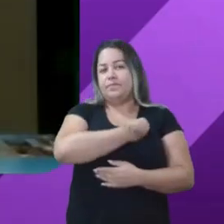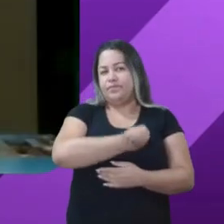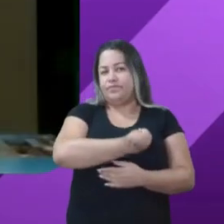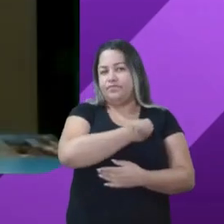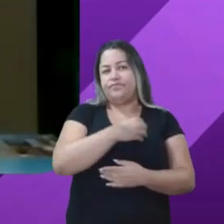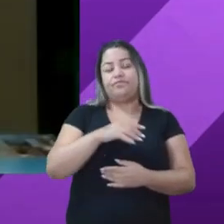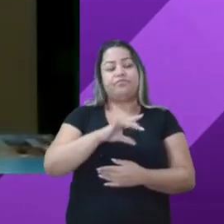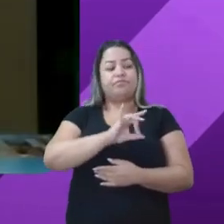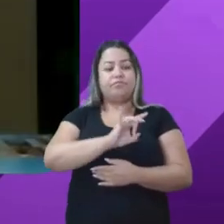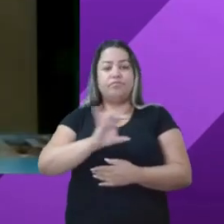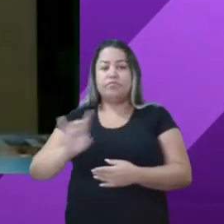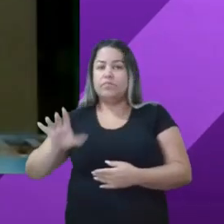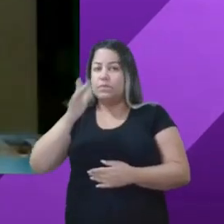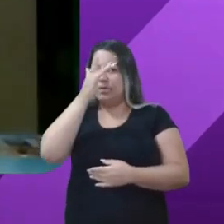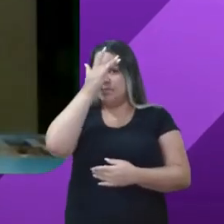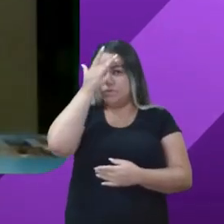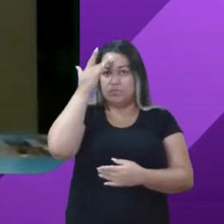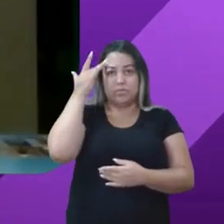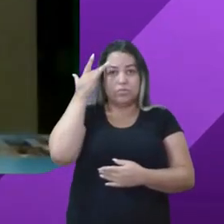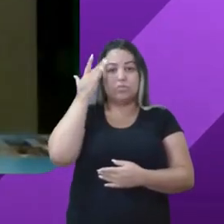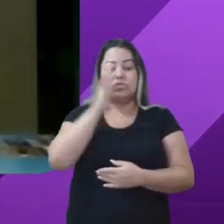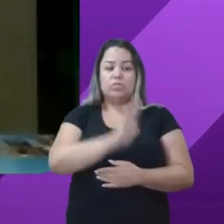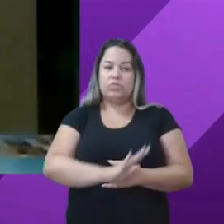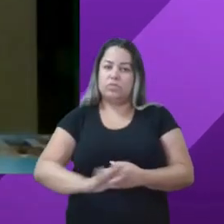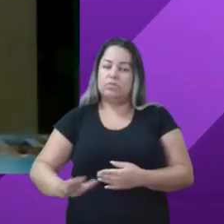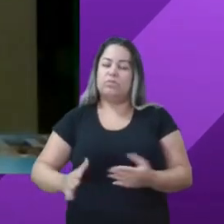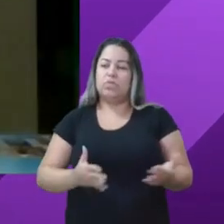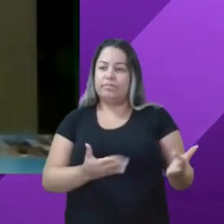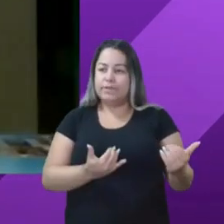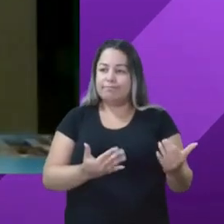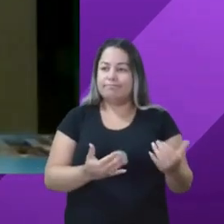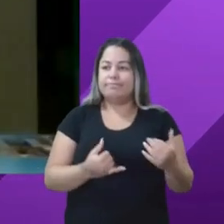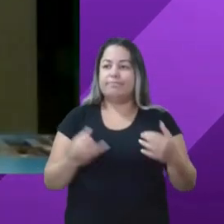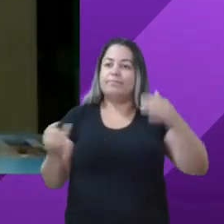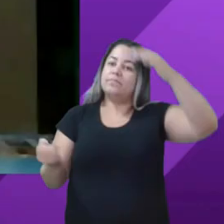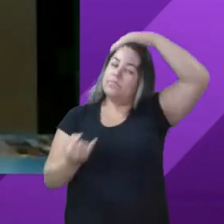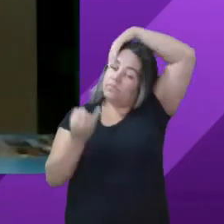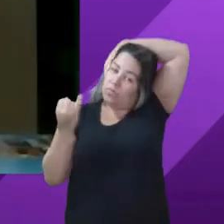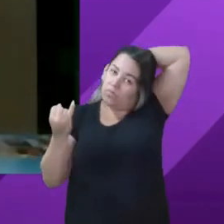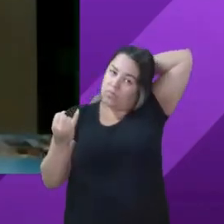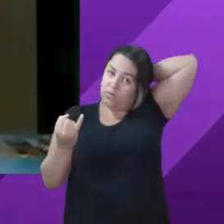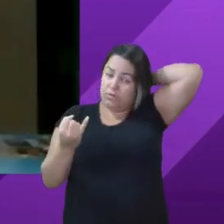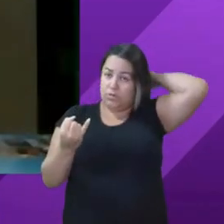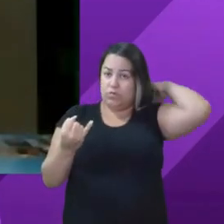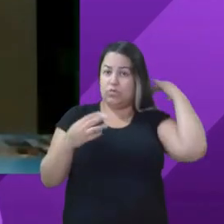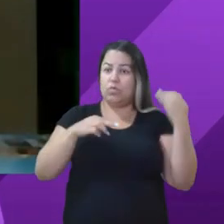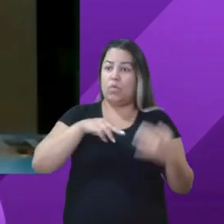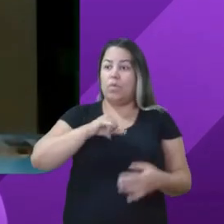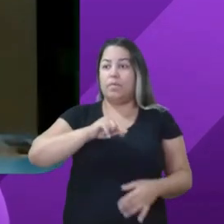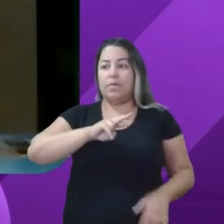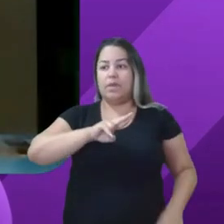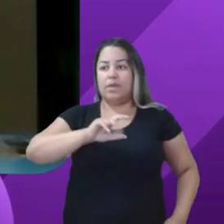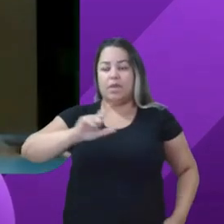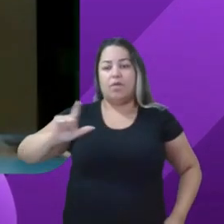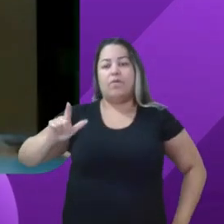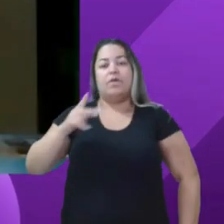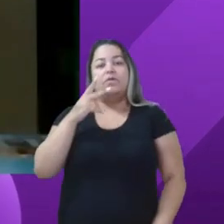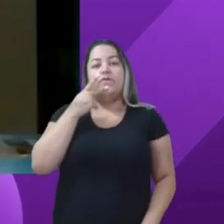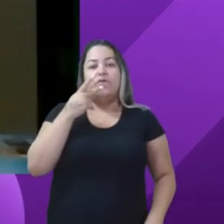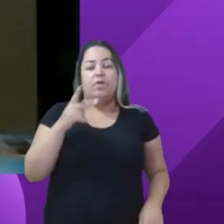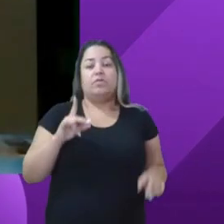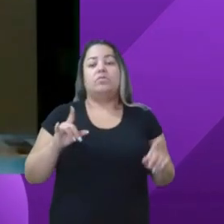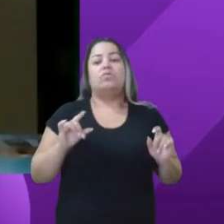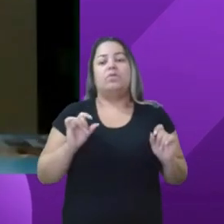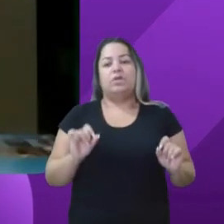de cada ser humano. E no caso de criança e adolescente, isso é fundamental. Né? O Miguel Arroyo, ele diz,